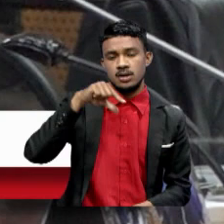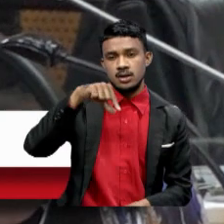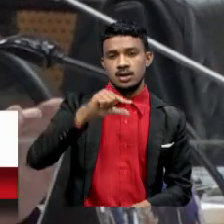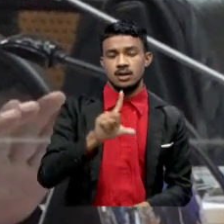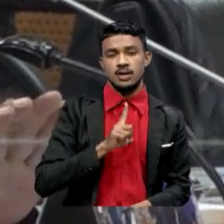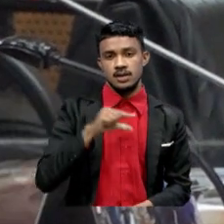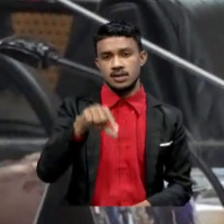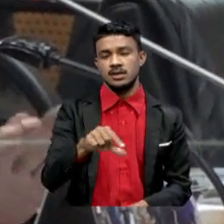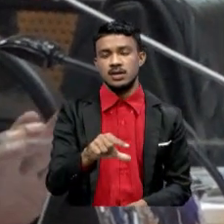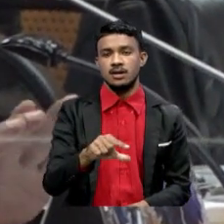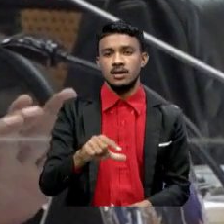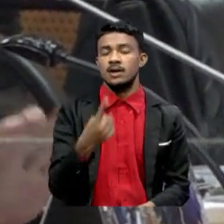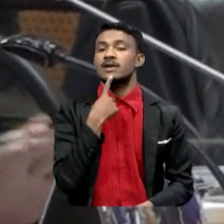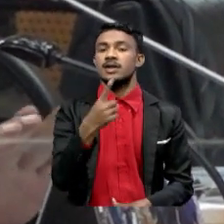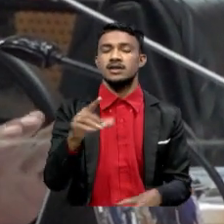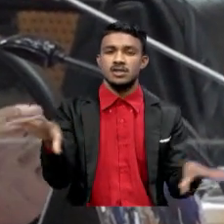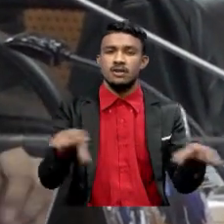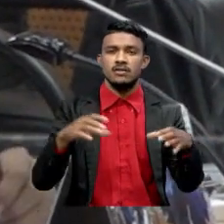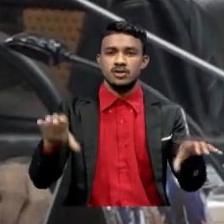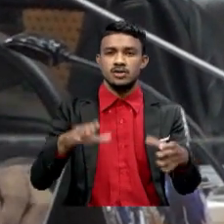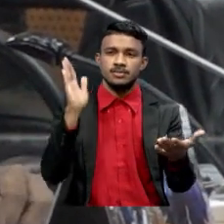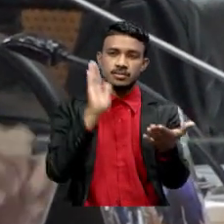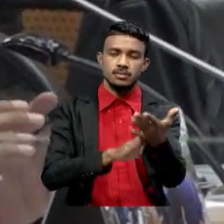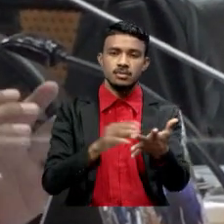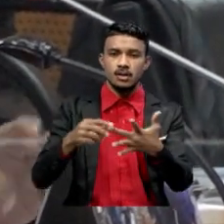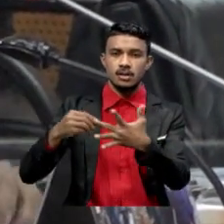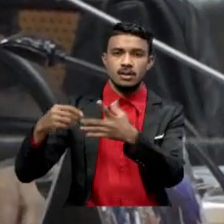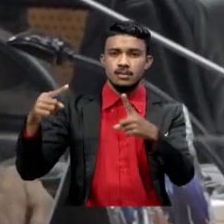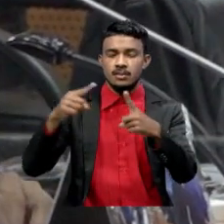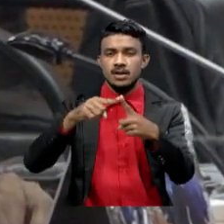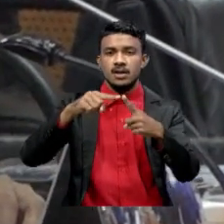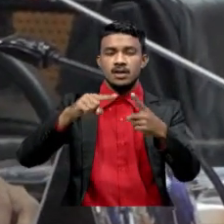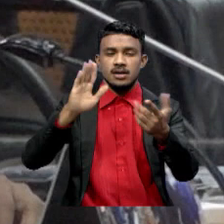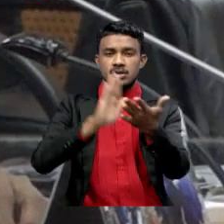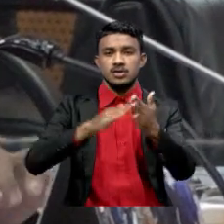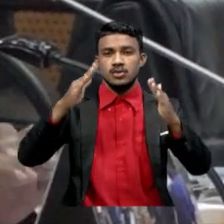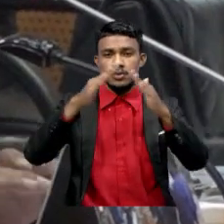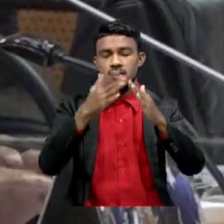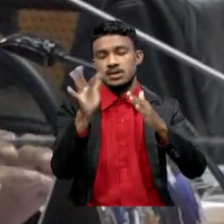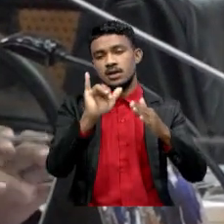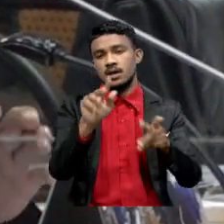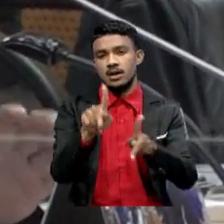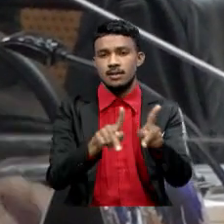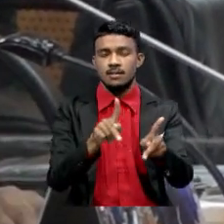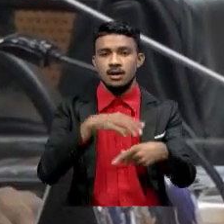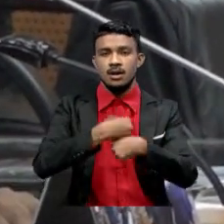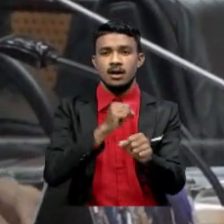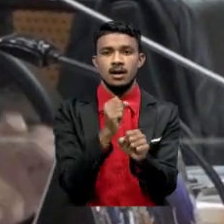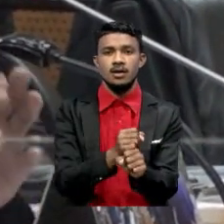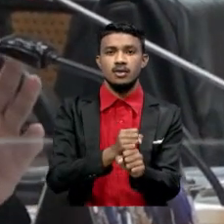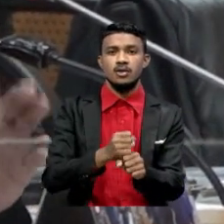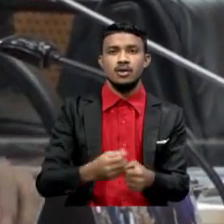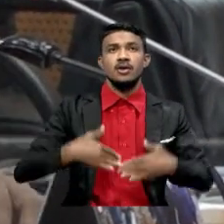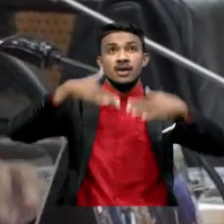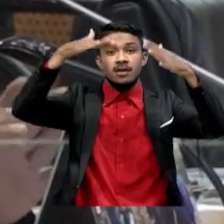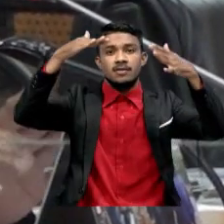kata construção projeto comunitário especialmente Bahia escola Sira Nene e mahalo sae hutuana hindi